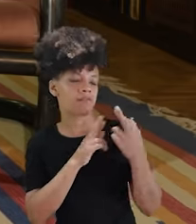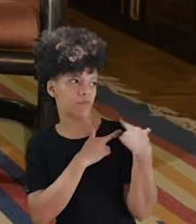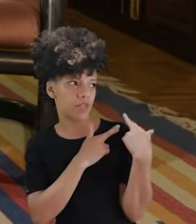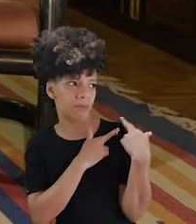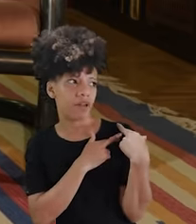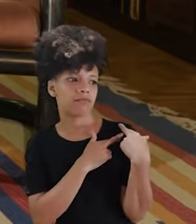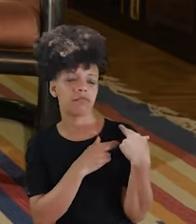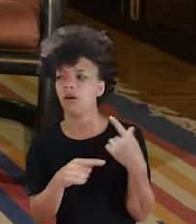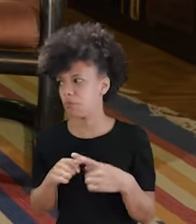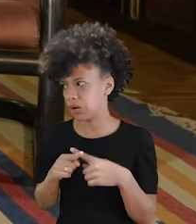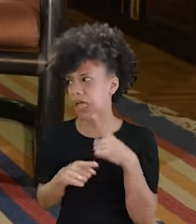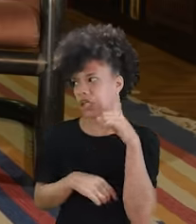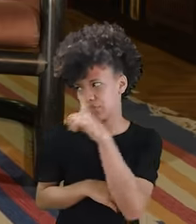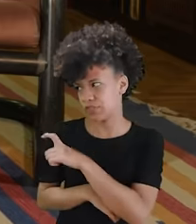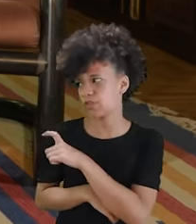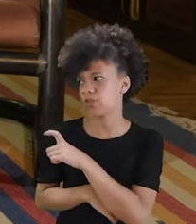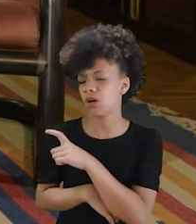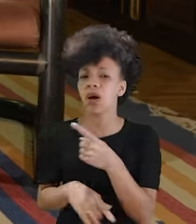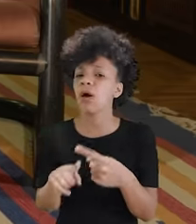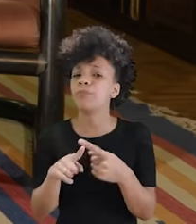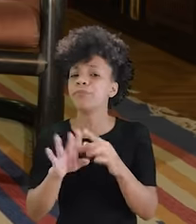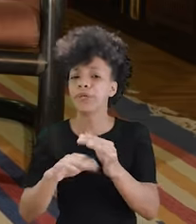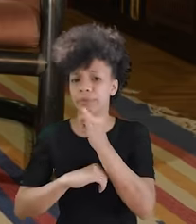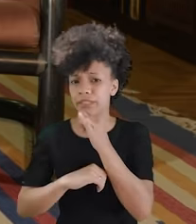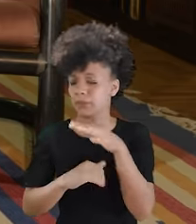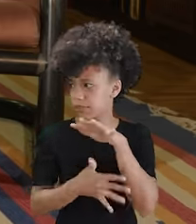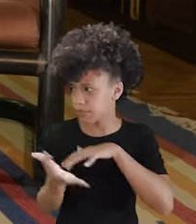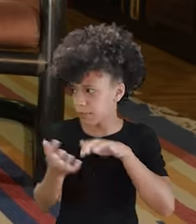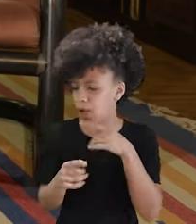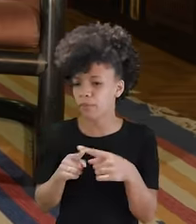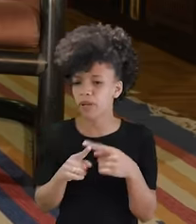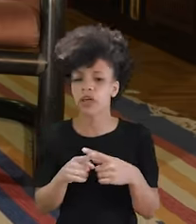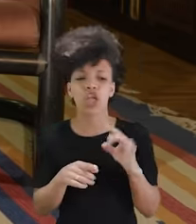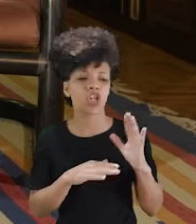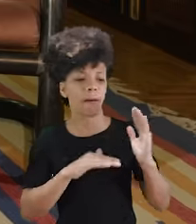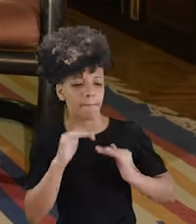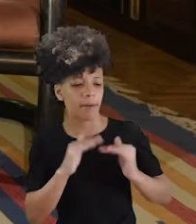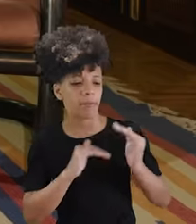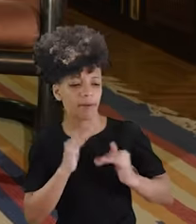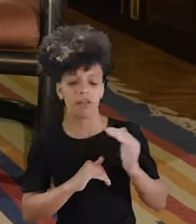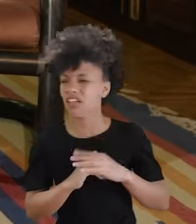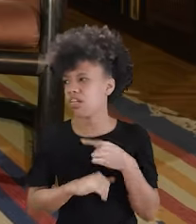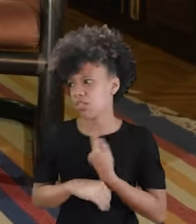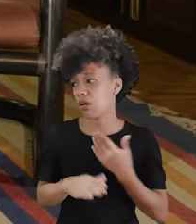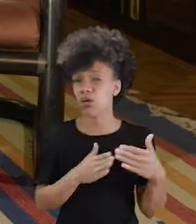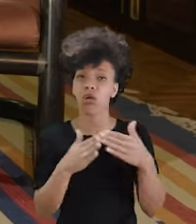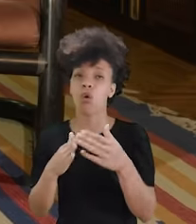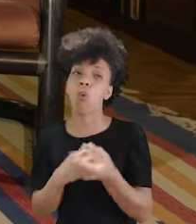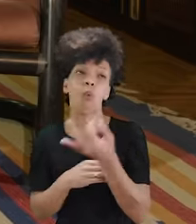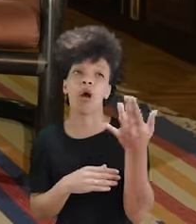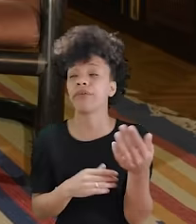também as responsabilidades que ele ser utilizada também que a gente eu tô falando da da bagunça que a gente vai falar uma coisa técnica é chá quantos